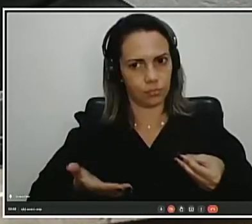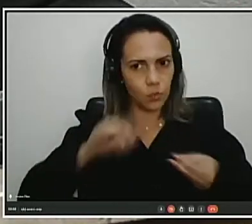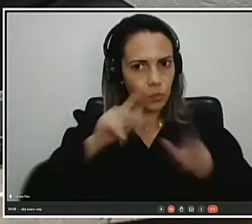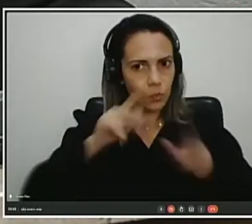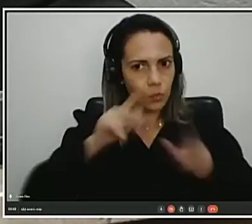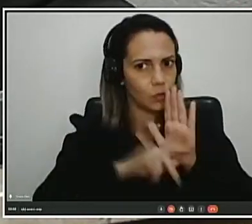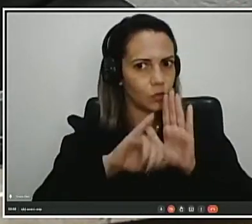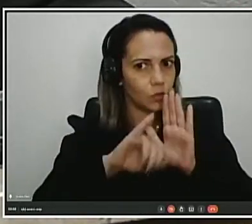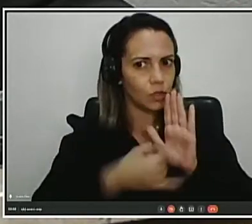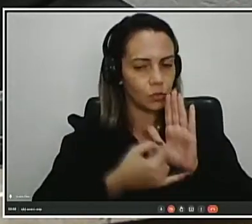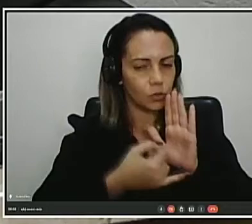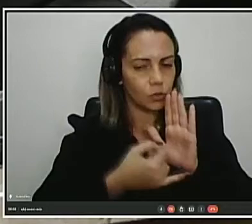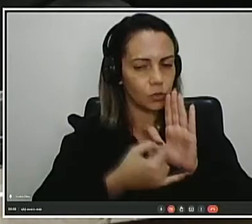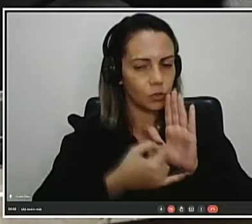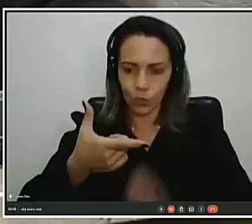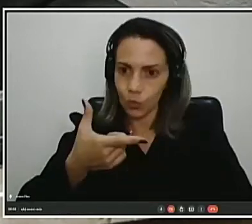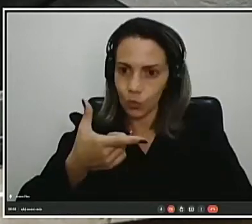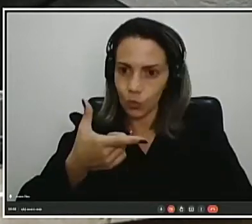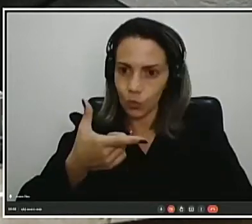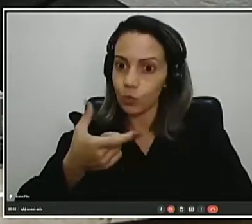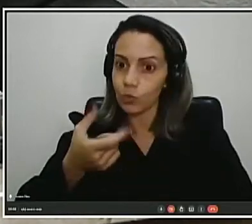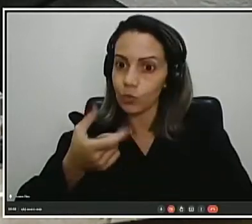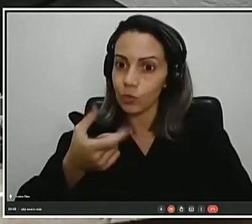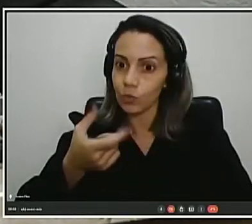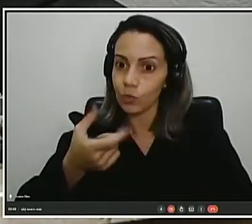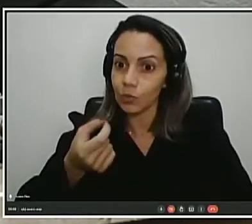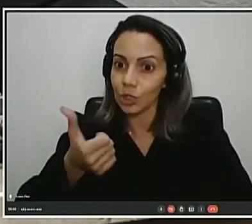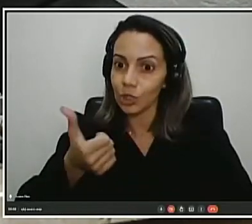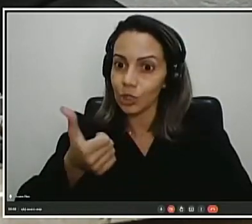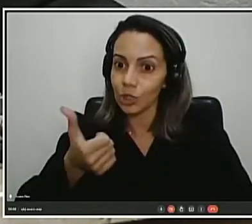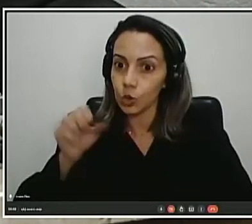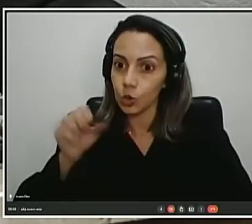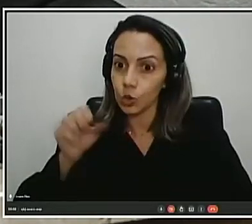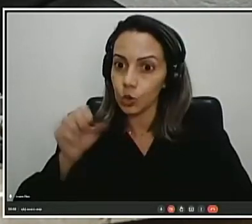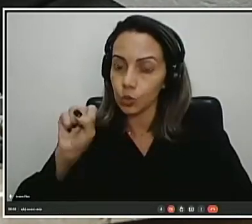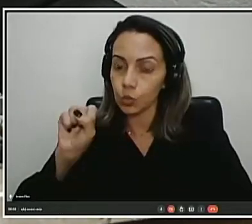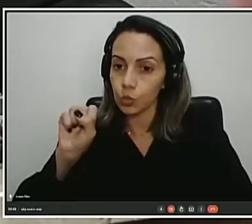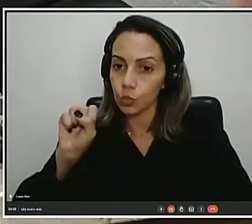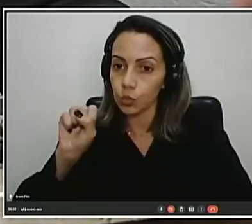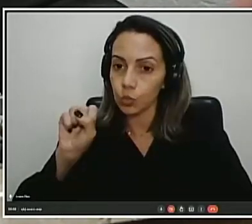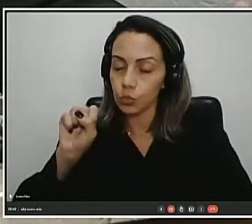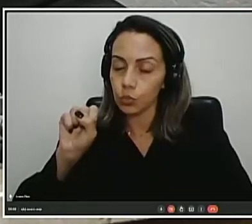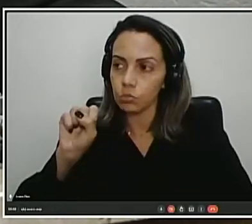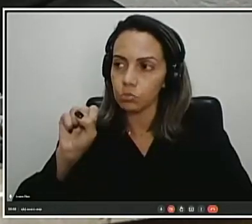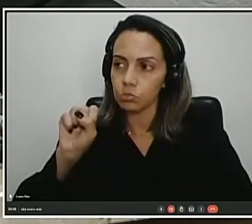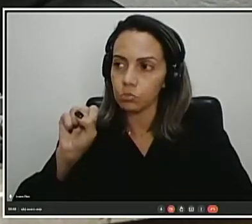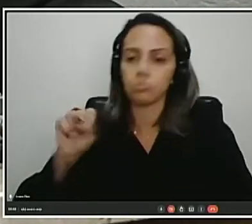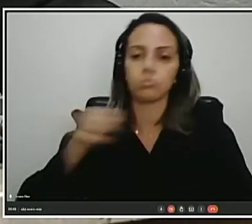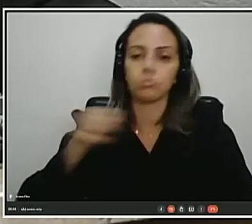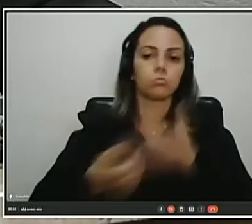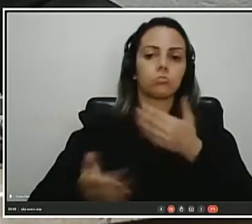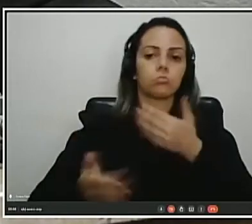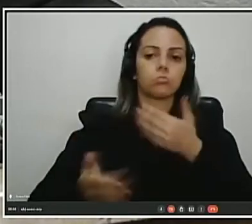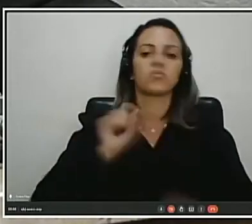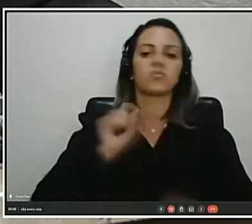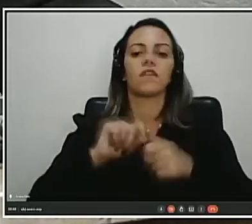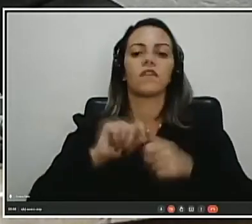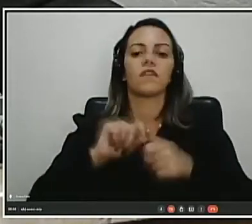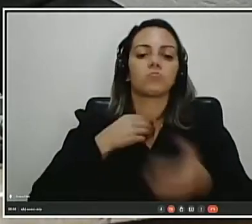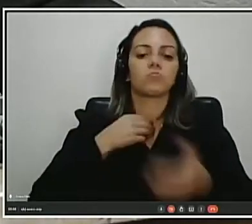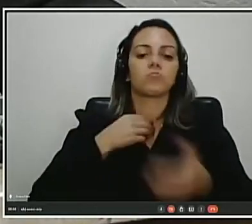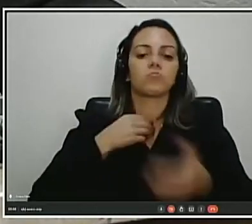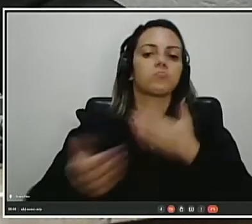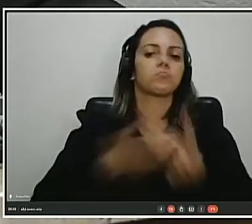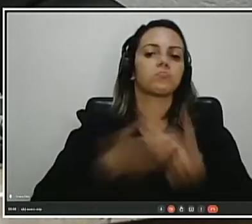consta 2018, né? Então, para mim, não me interessa quem faz. Para mim, me interessa